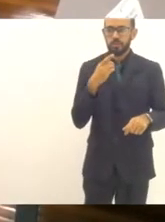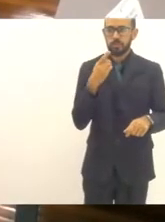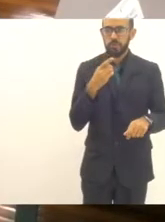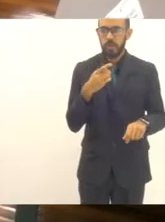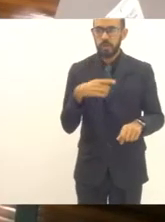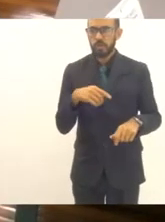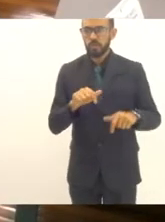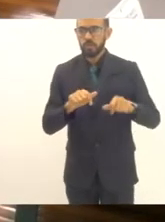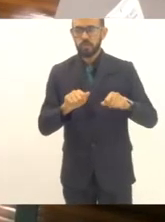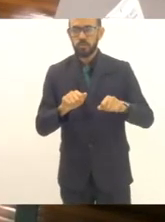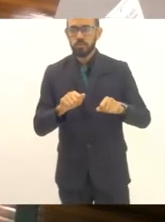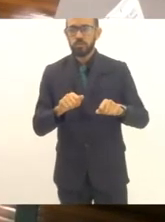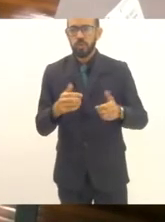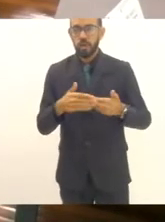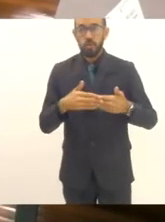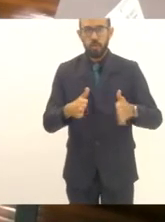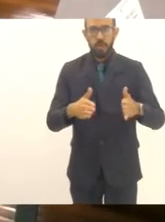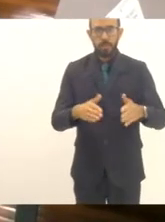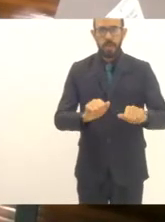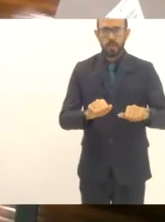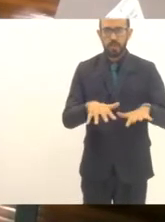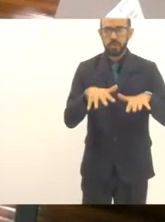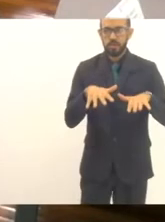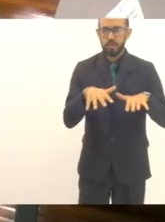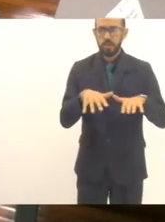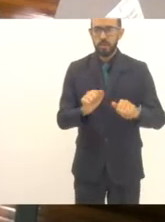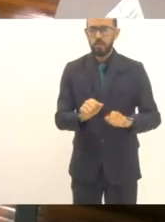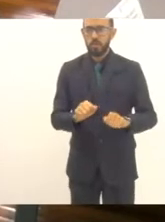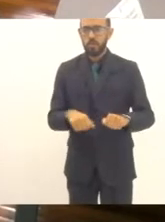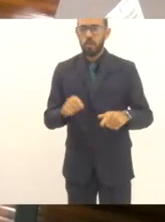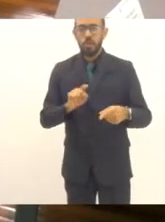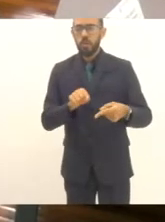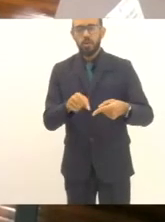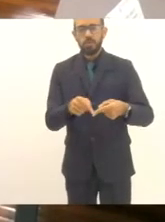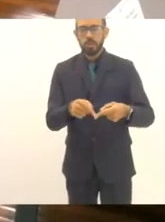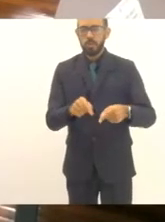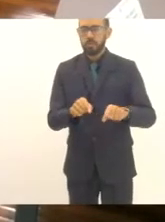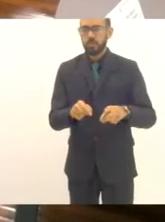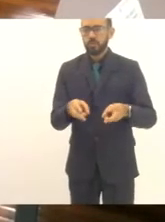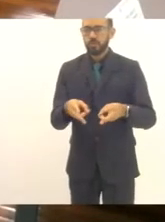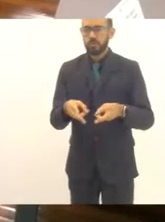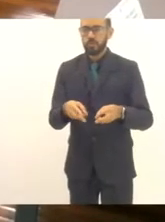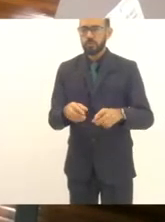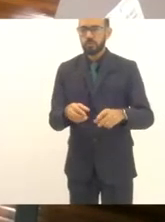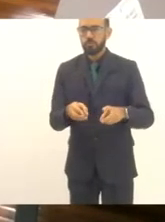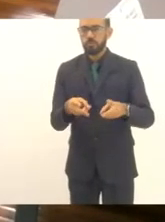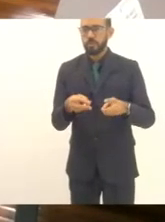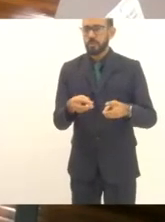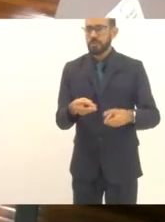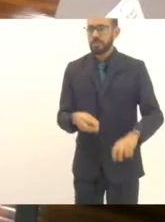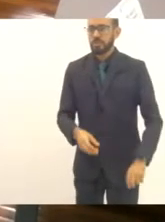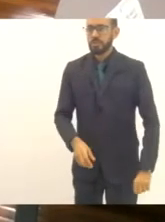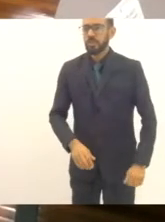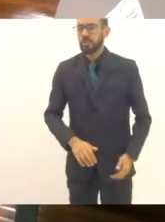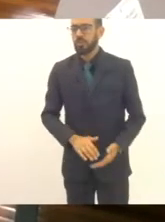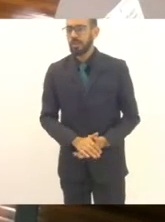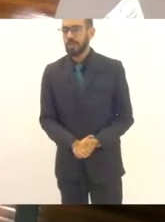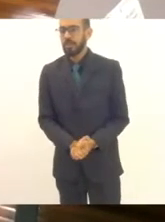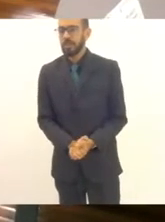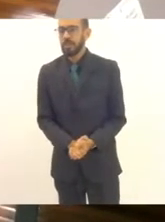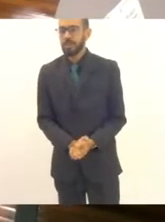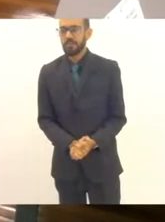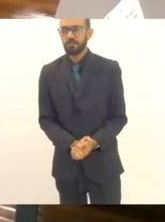da 11ª reunião ordinária que teria a finalidade de ouvido representante da Polícia Civil Polícia Militar